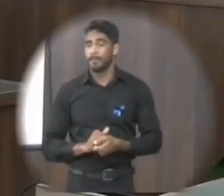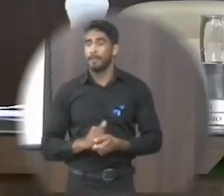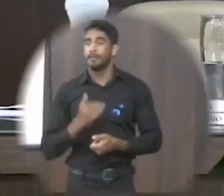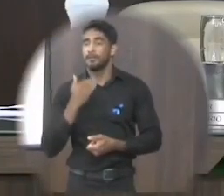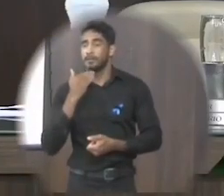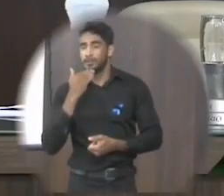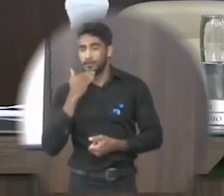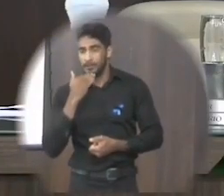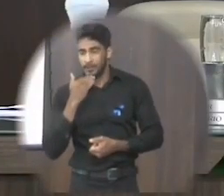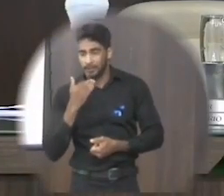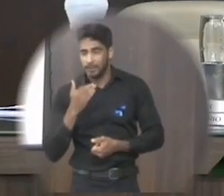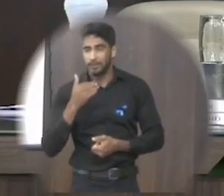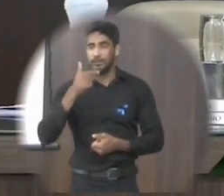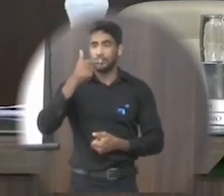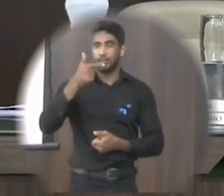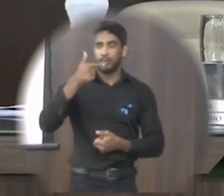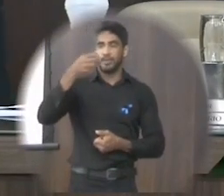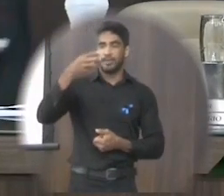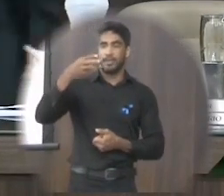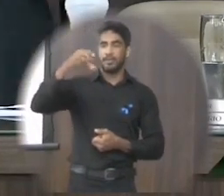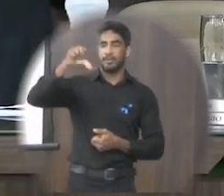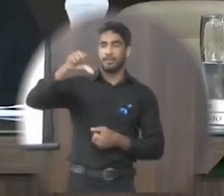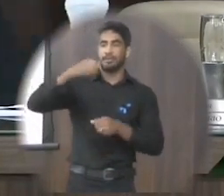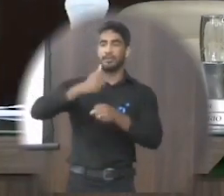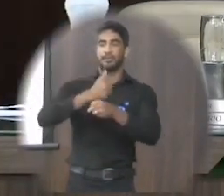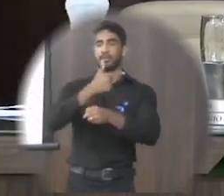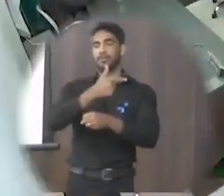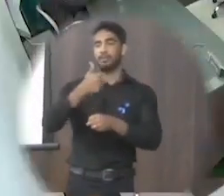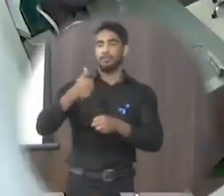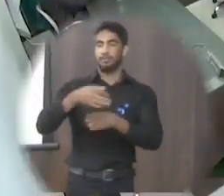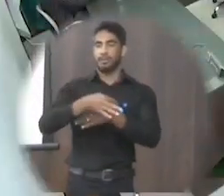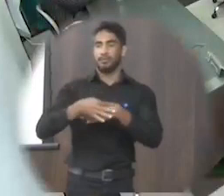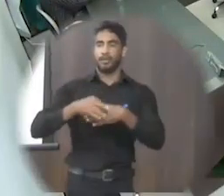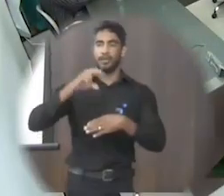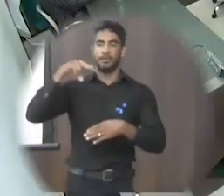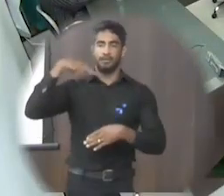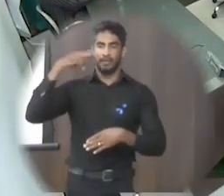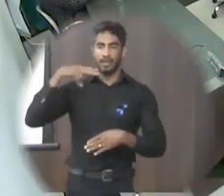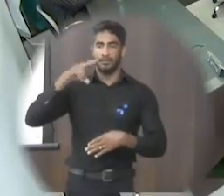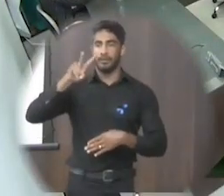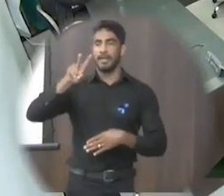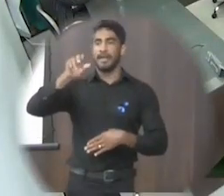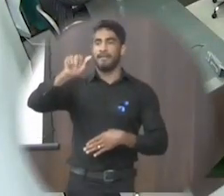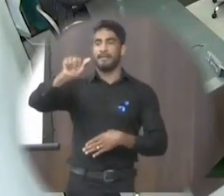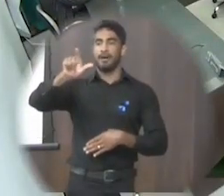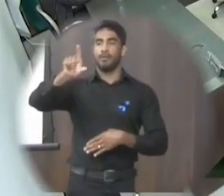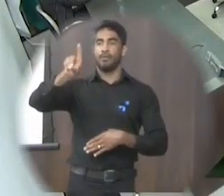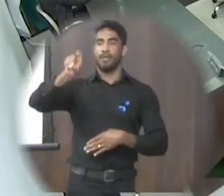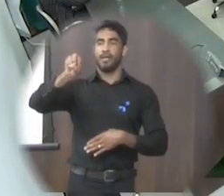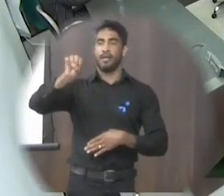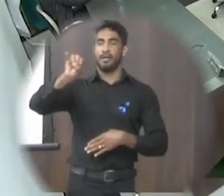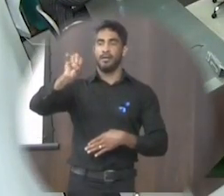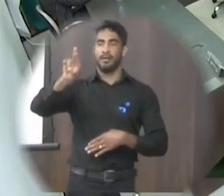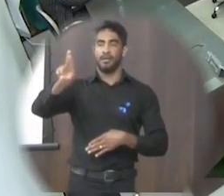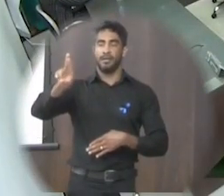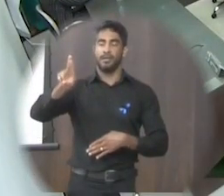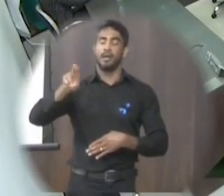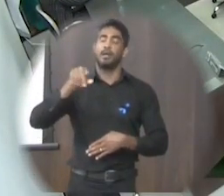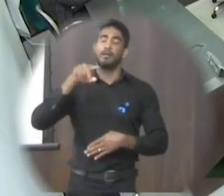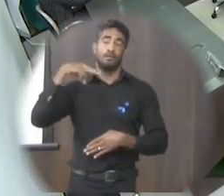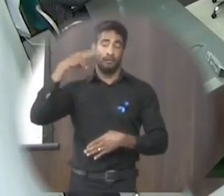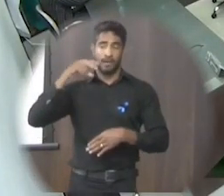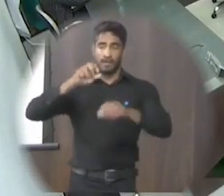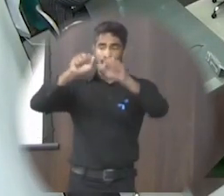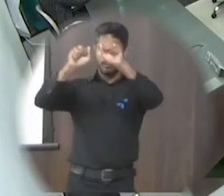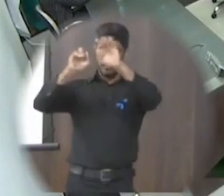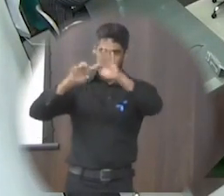Indicação necessidade 239-2021, de autoria do vereador Valdeir do Santos Silva. O vereador que subscreve vem